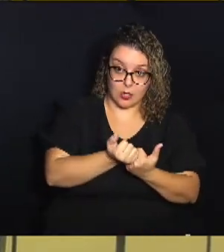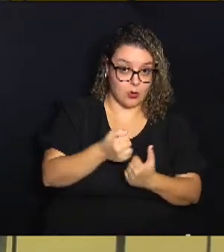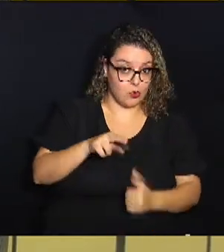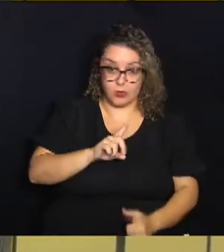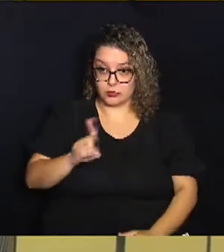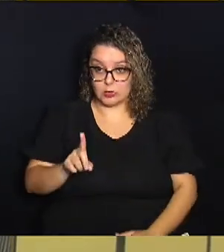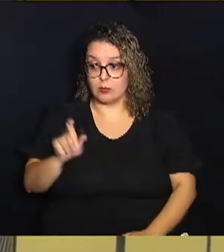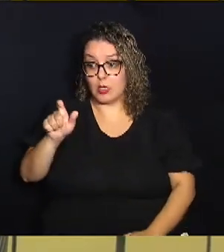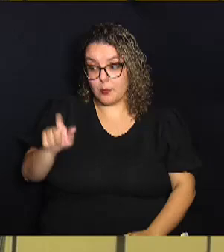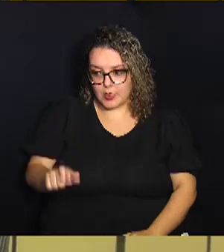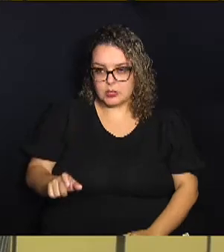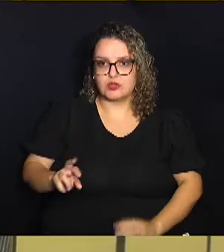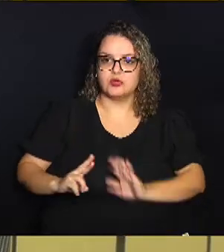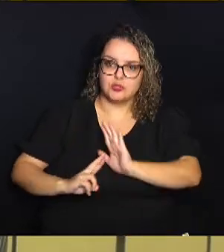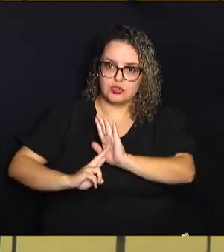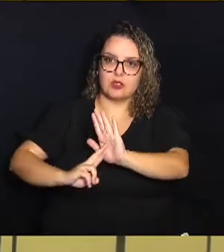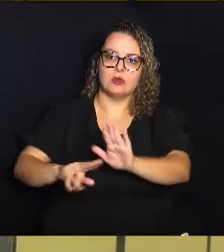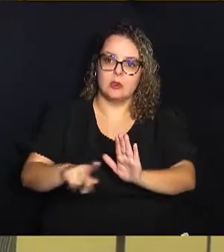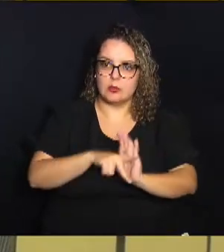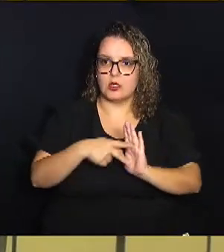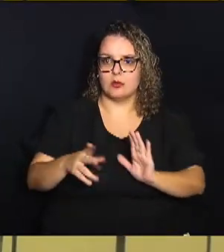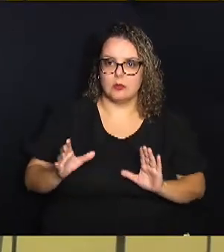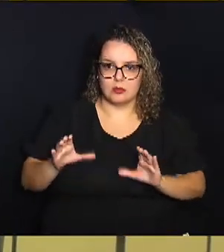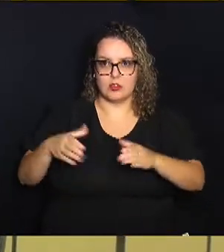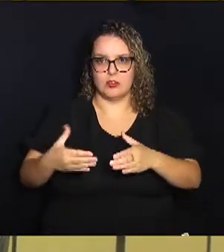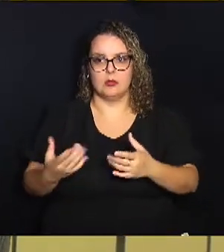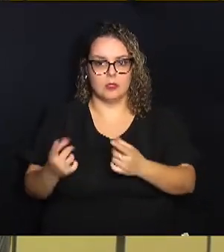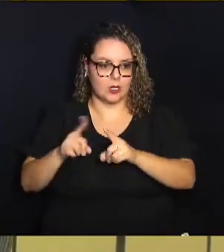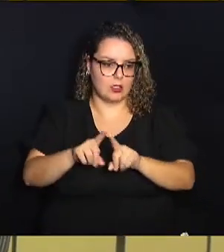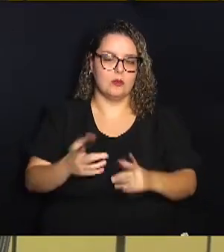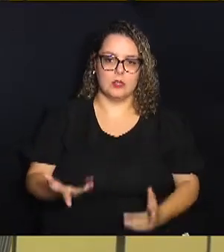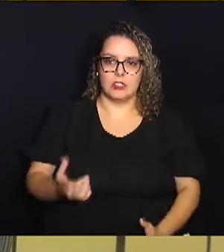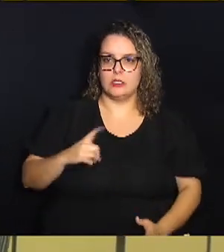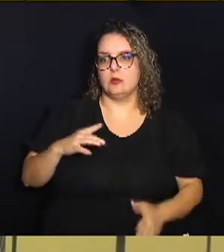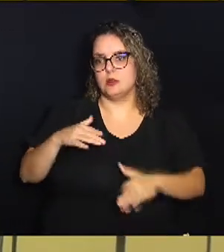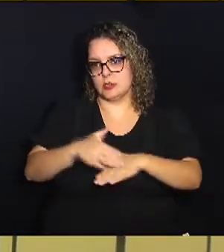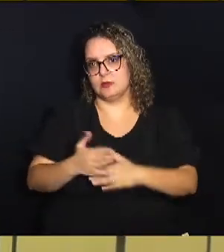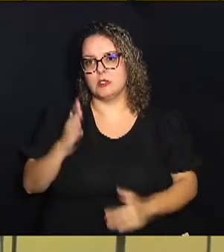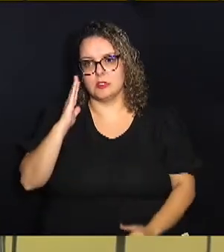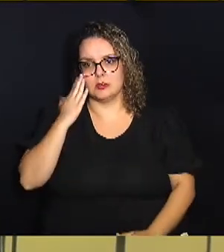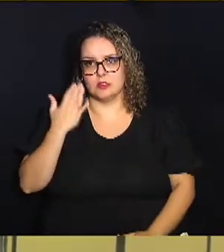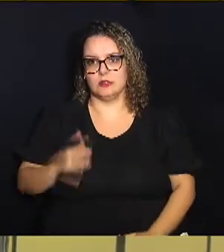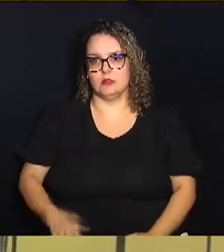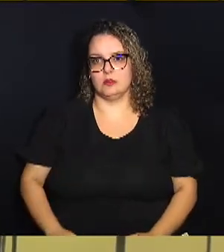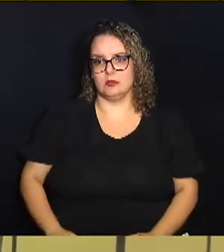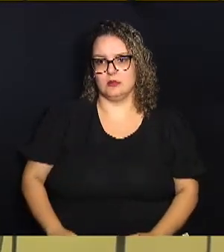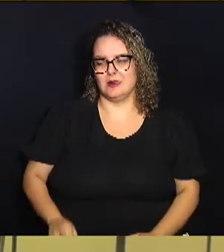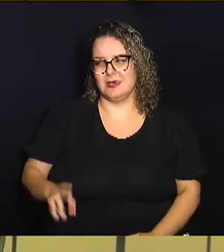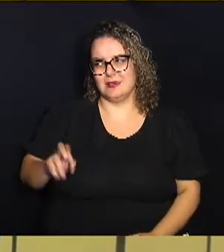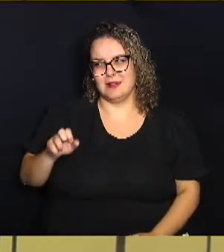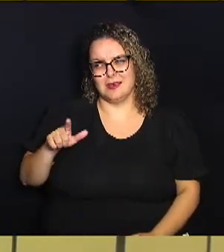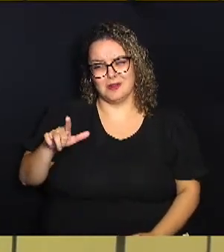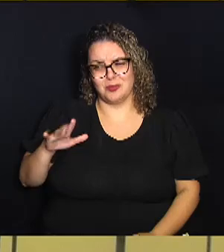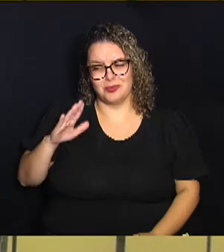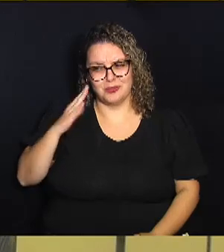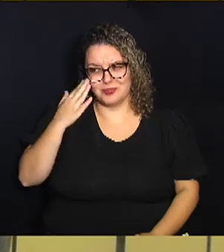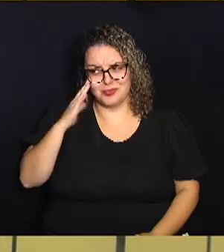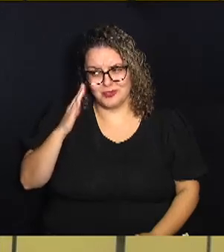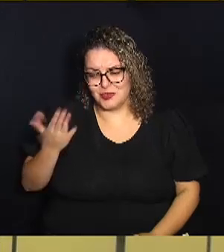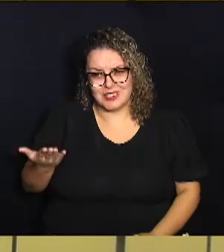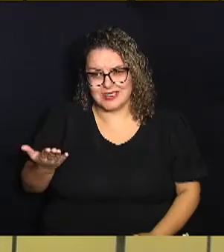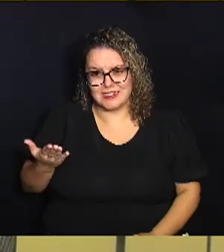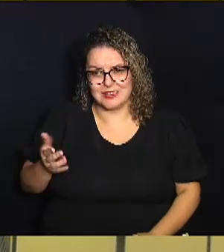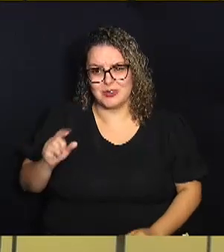uma pessoa que faz parte, que é um par de trabalho com o outro, ter humildade também para entender. Raul, eu não estou sabendo